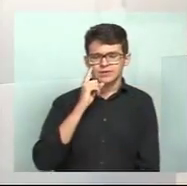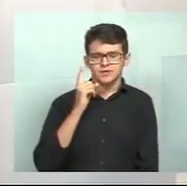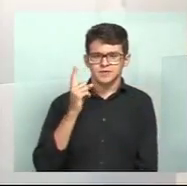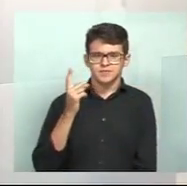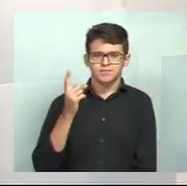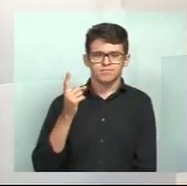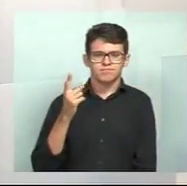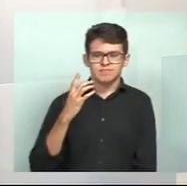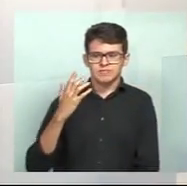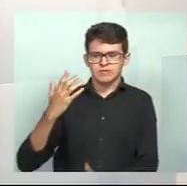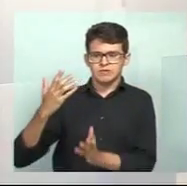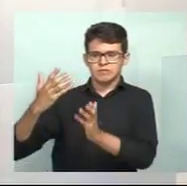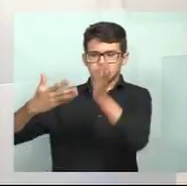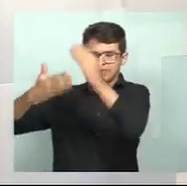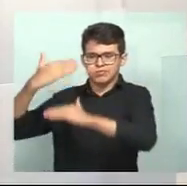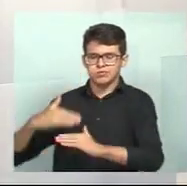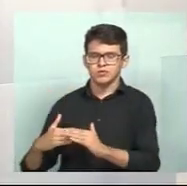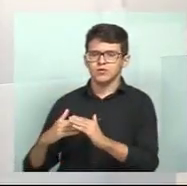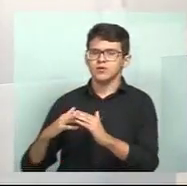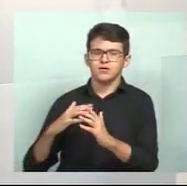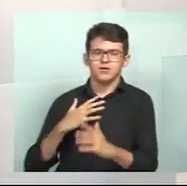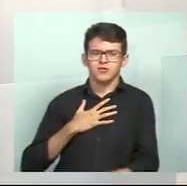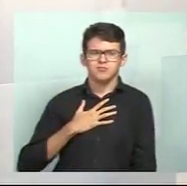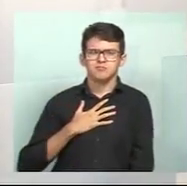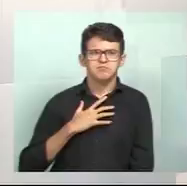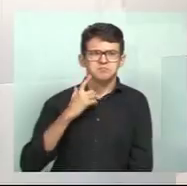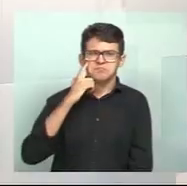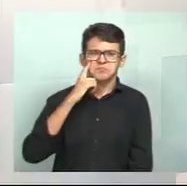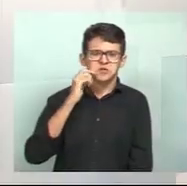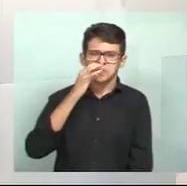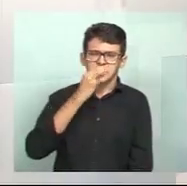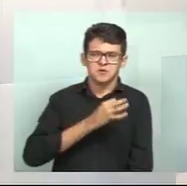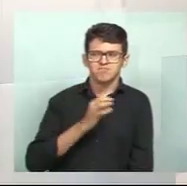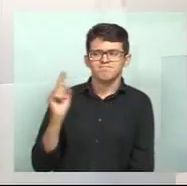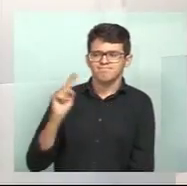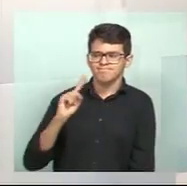eu não acredito que seria aceito de bom grado.